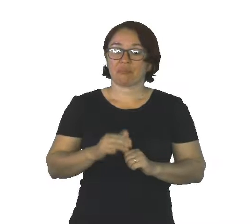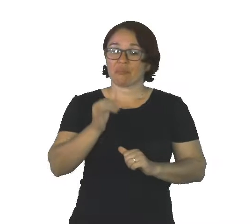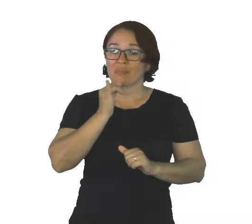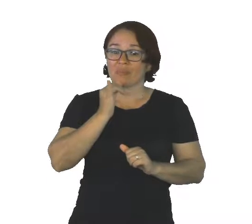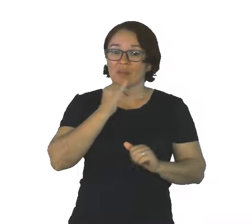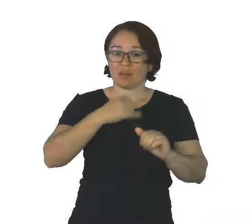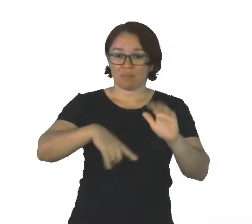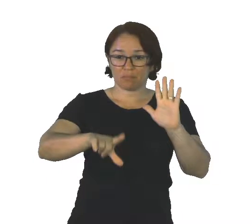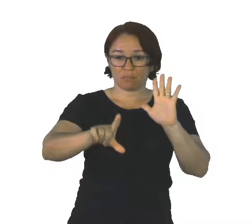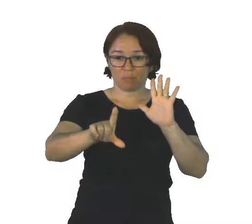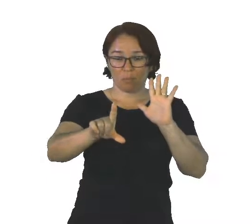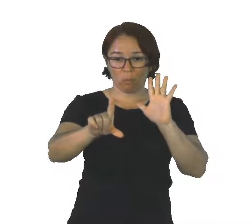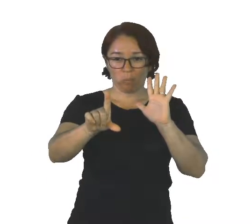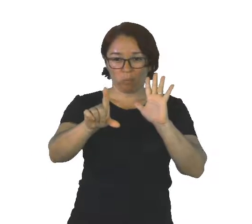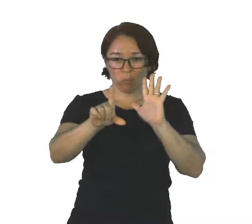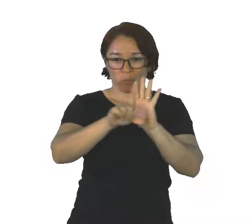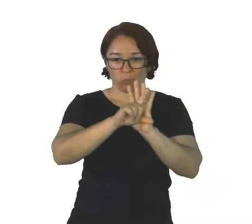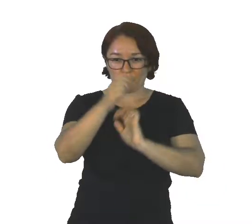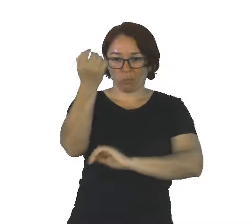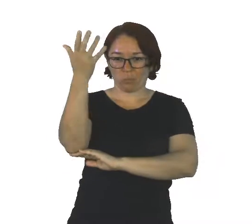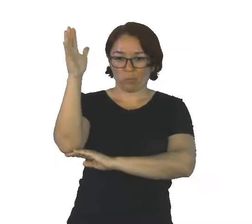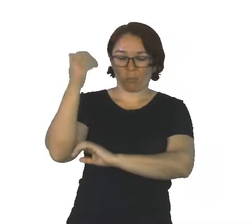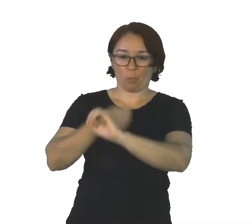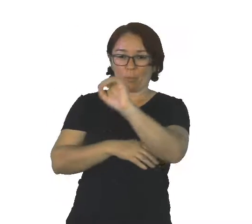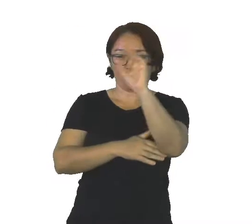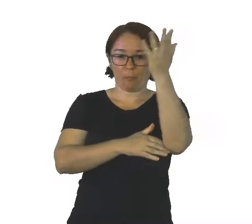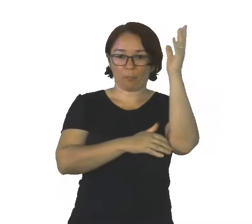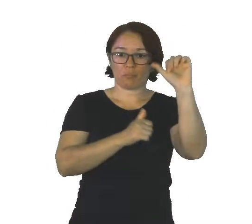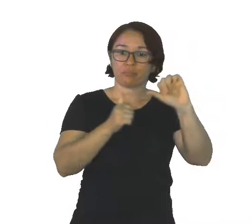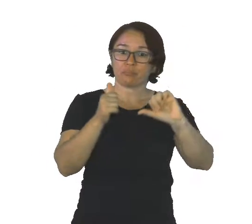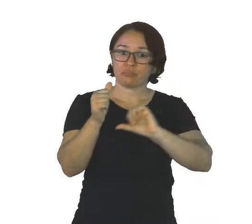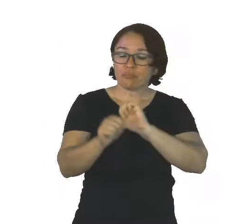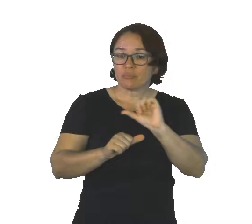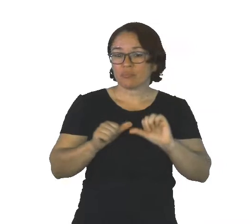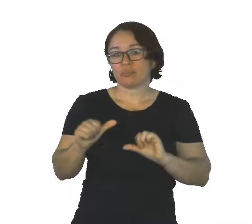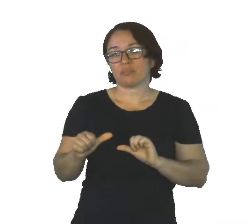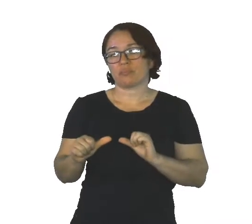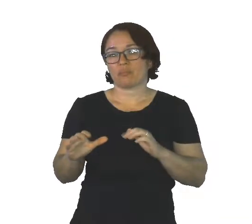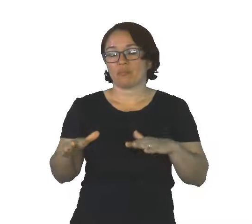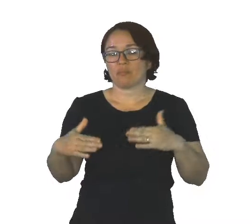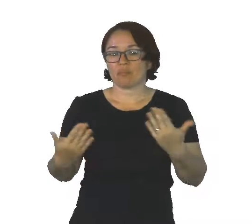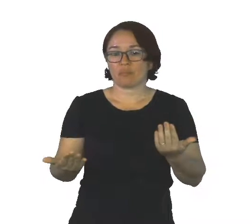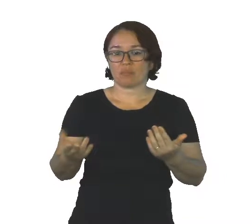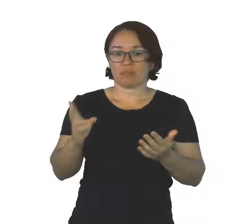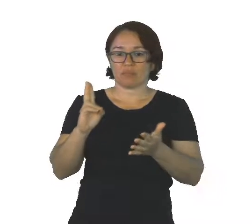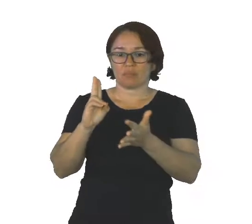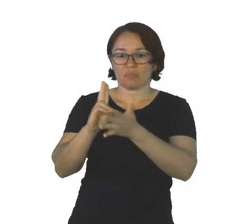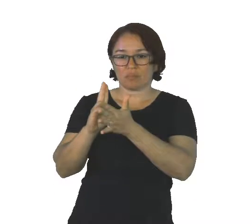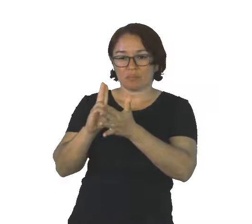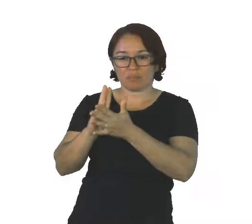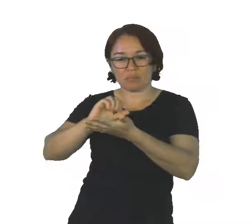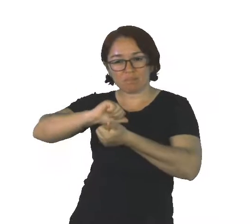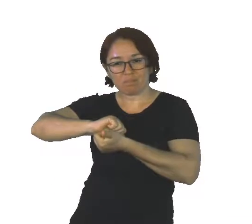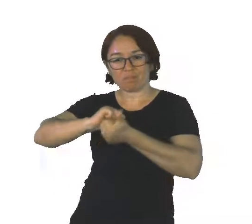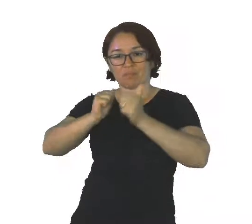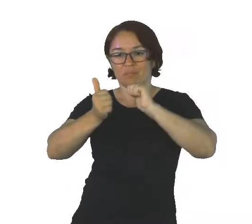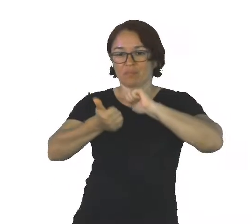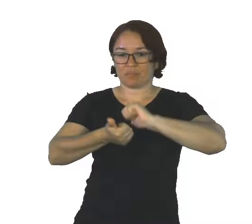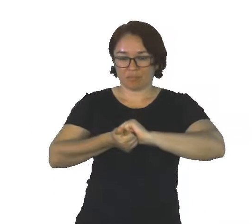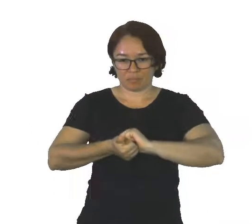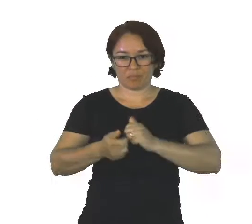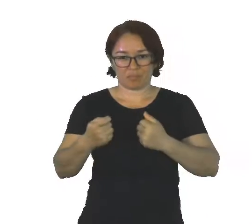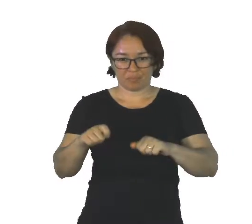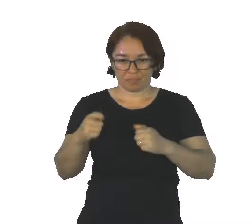ambiental fizeram os índios se adaptar e desenvolver novos tipos de arte, mas sem nunca deixar para trás